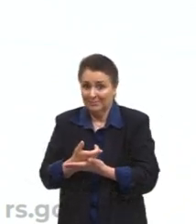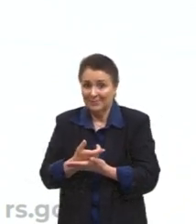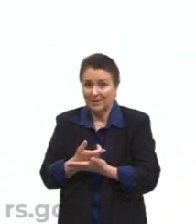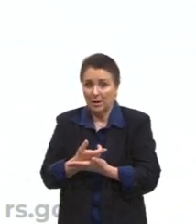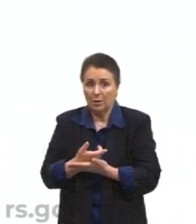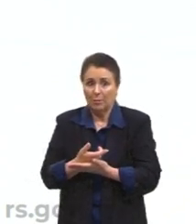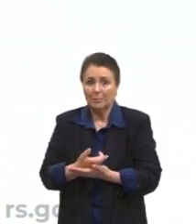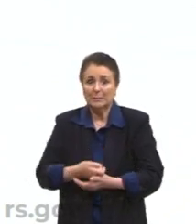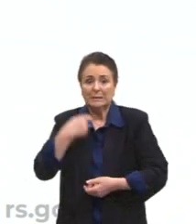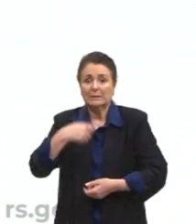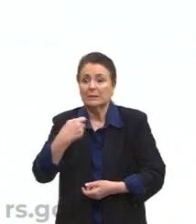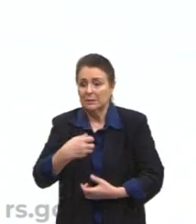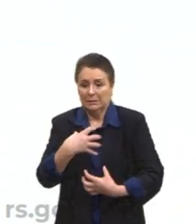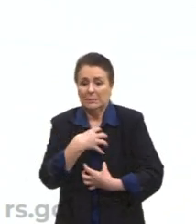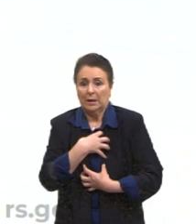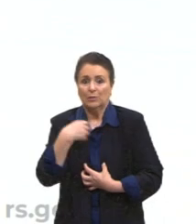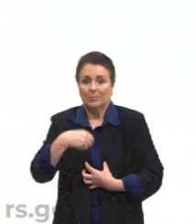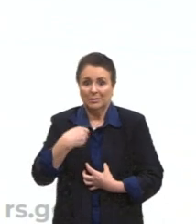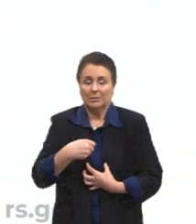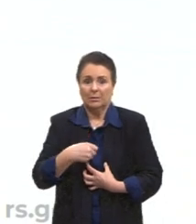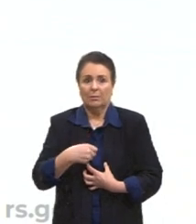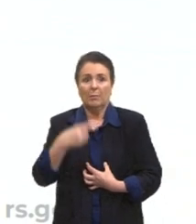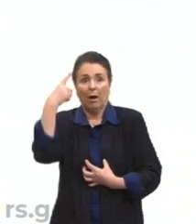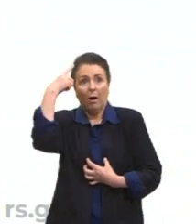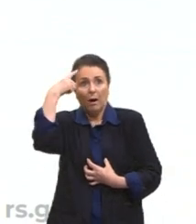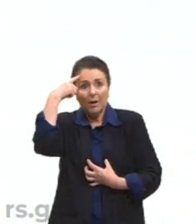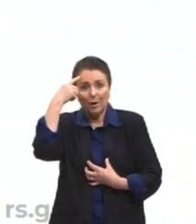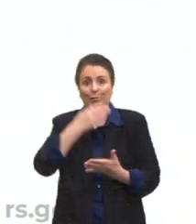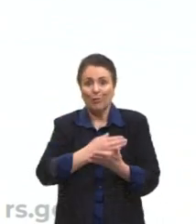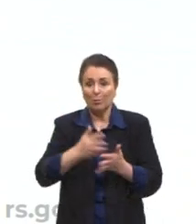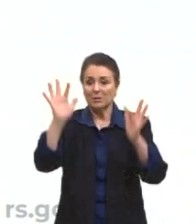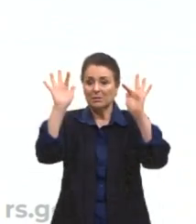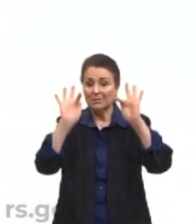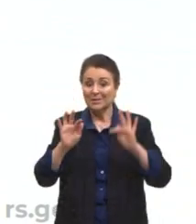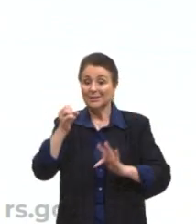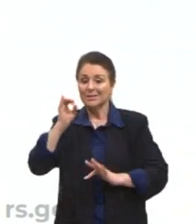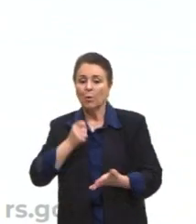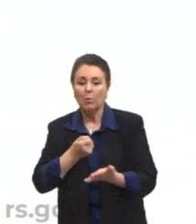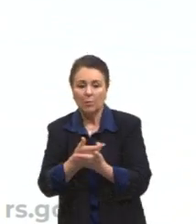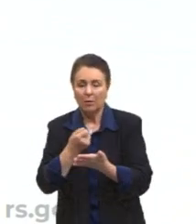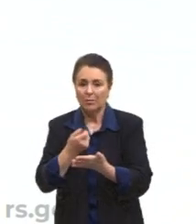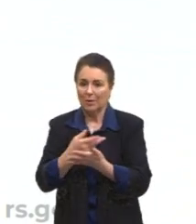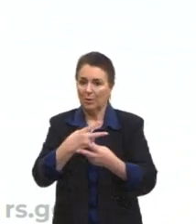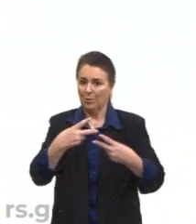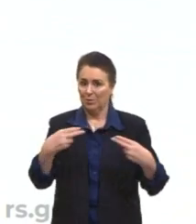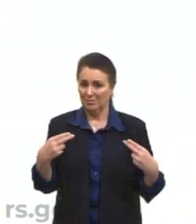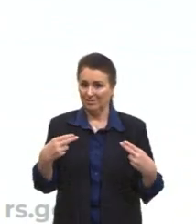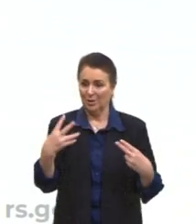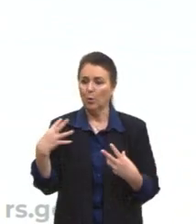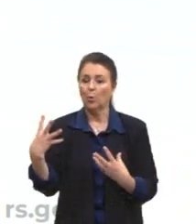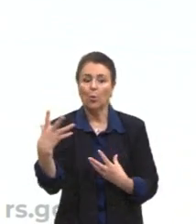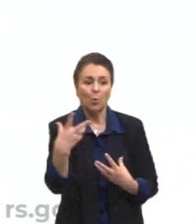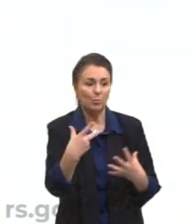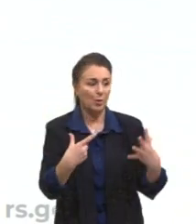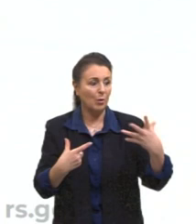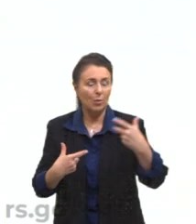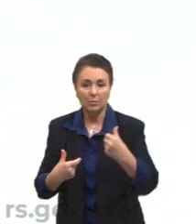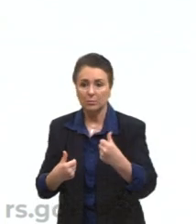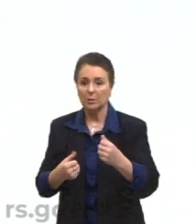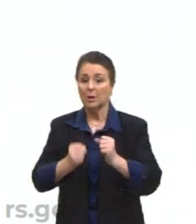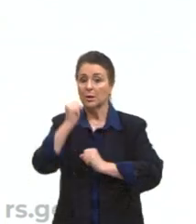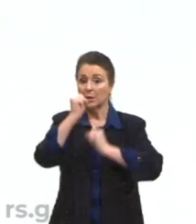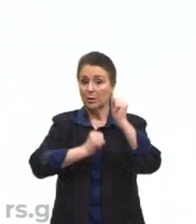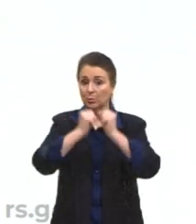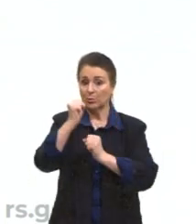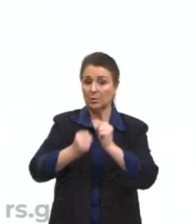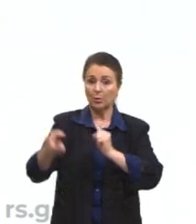pensarmos na felicidade né do estarmos consumindo para nossa felicidade e a indústria cultural na aula 23